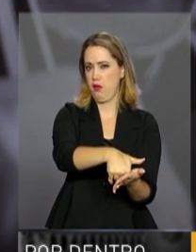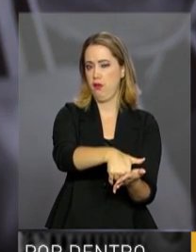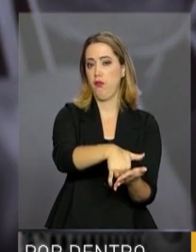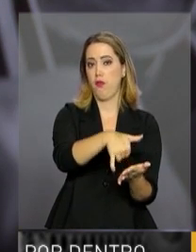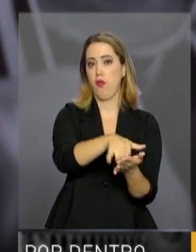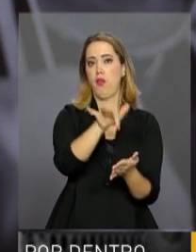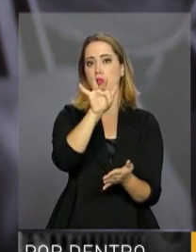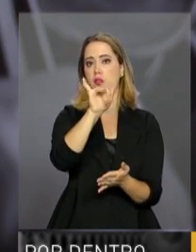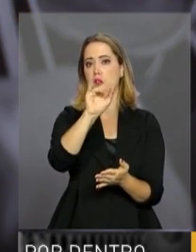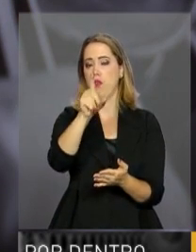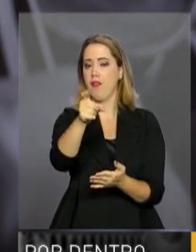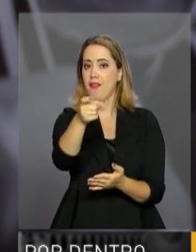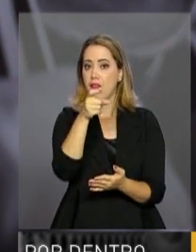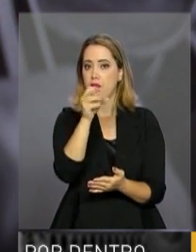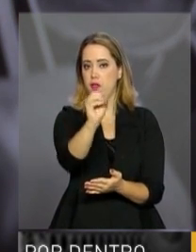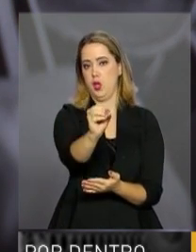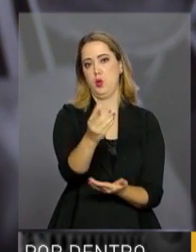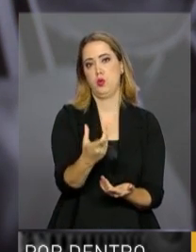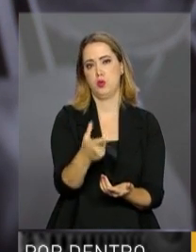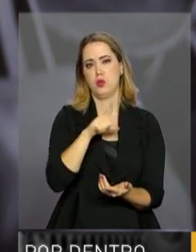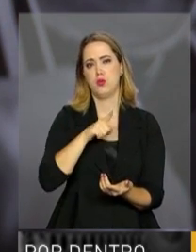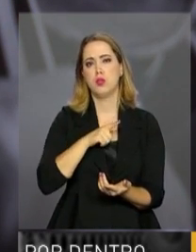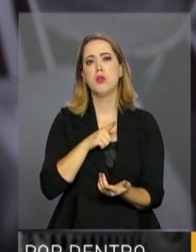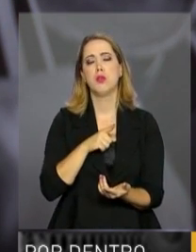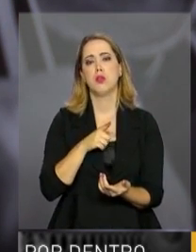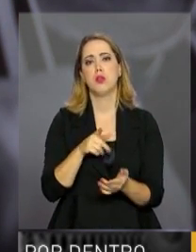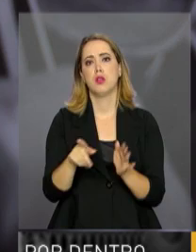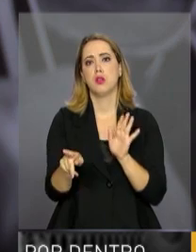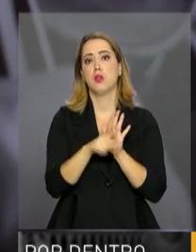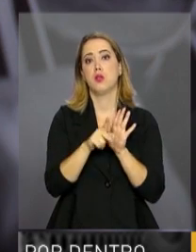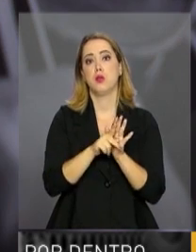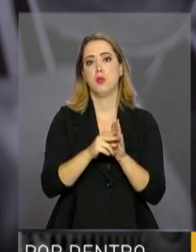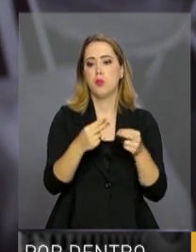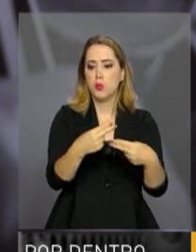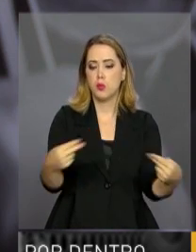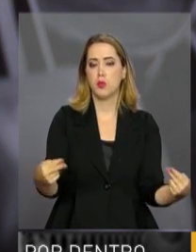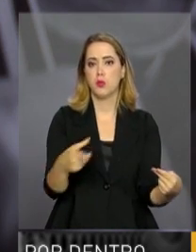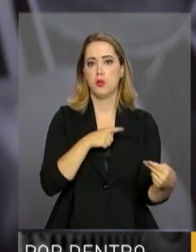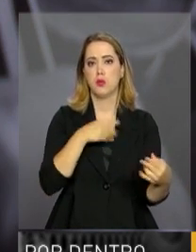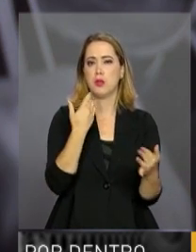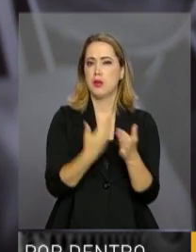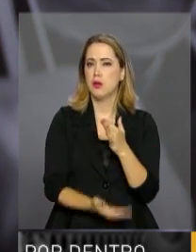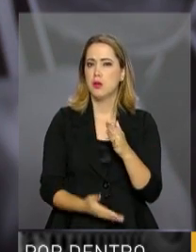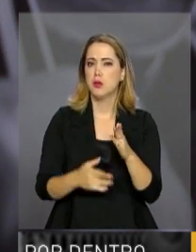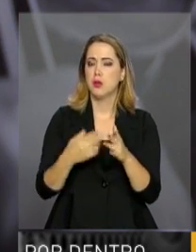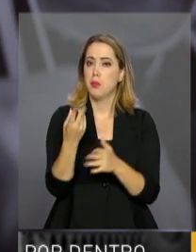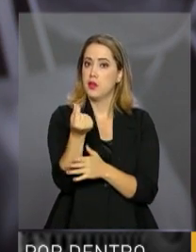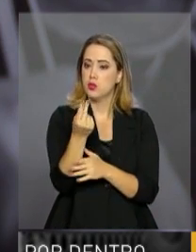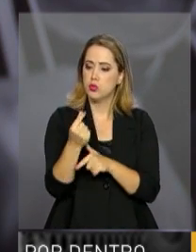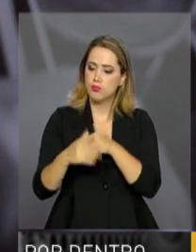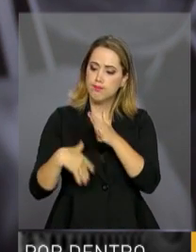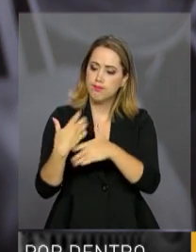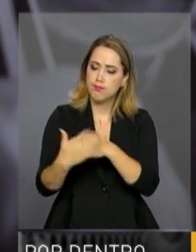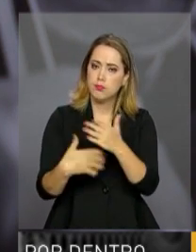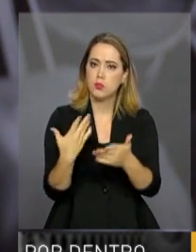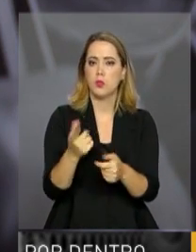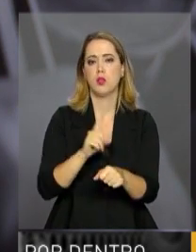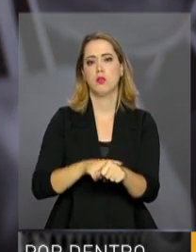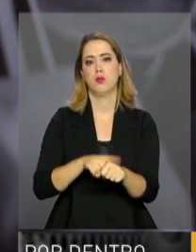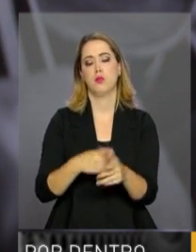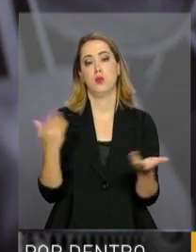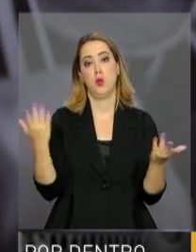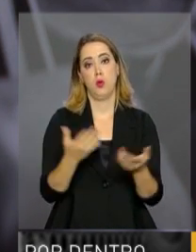patrimônio imobiliário e também de equipamentos que perde valor ao longo do tempo. Hoje,